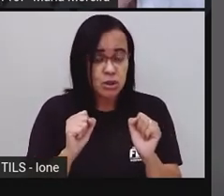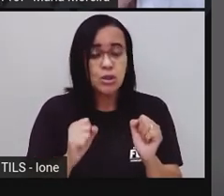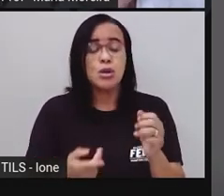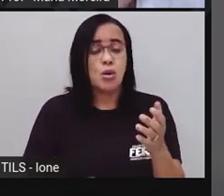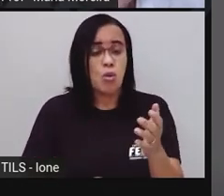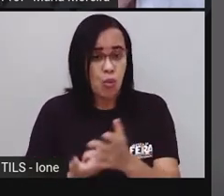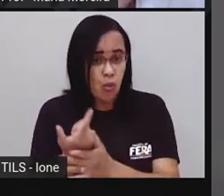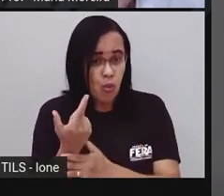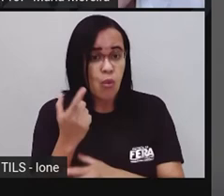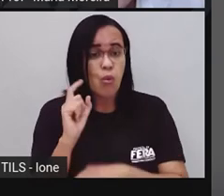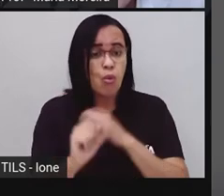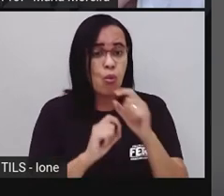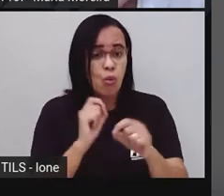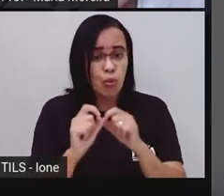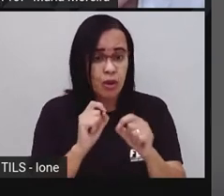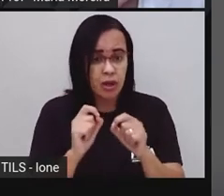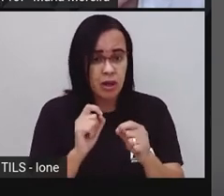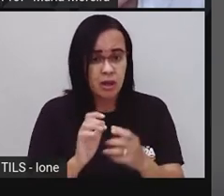comprar